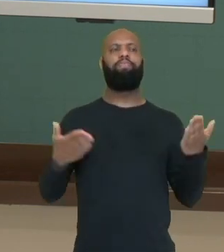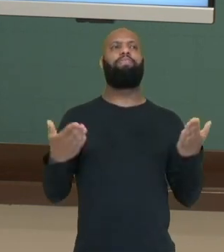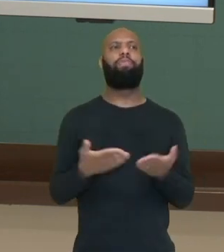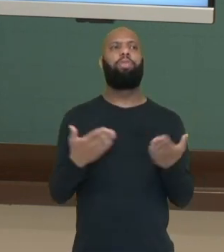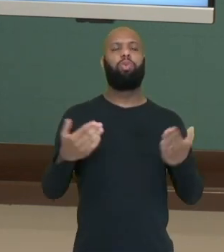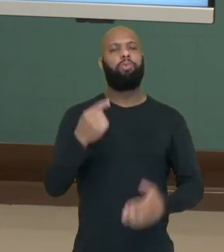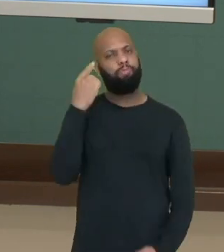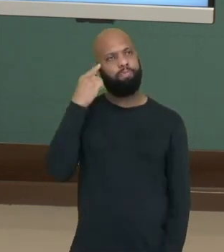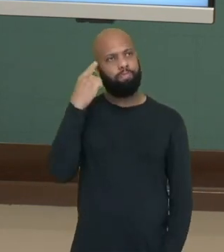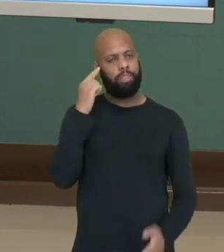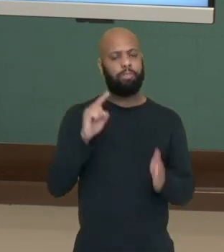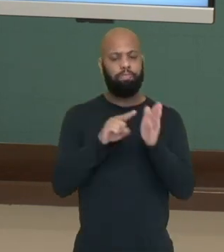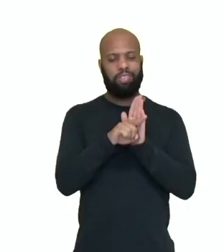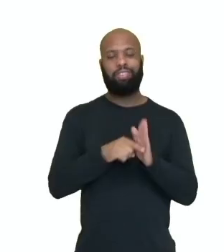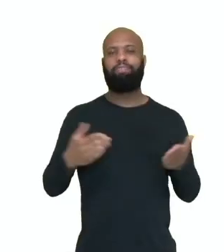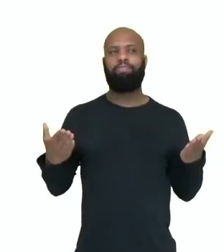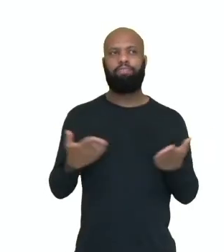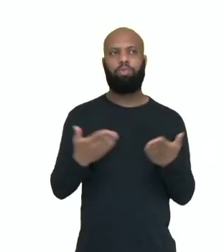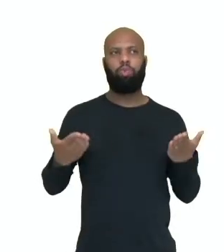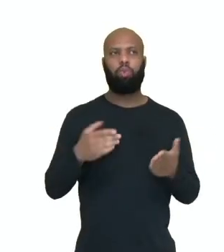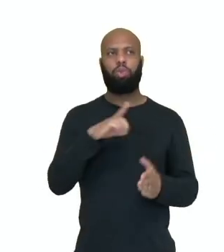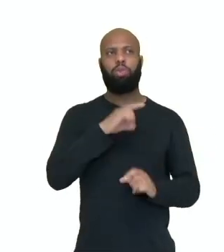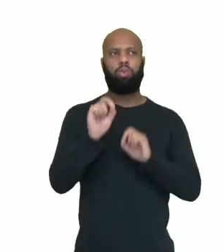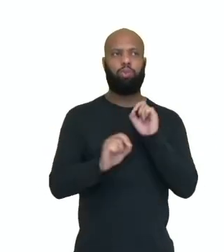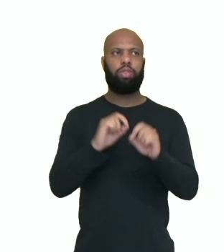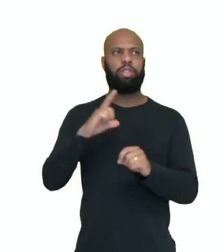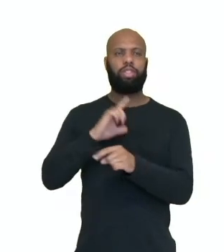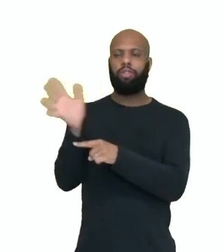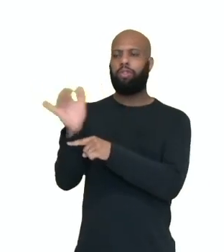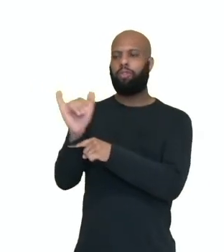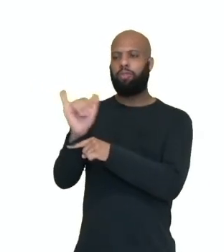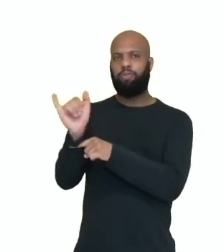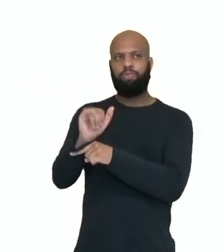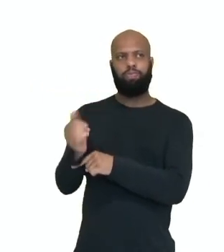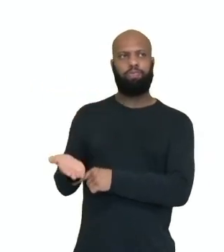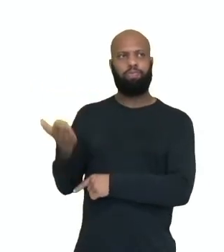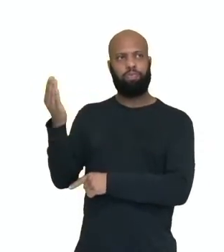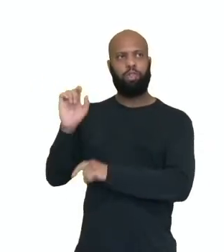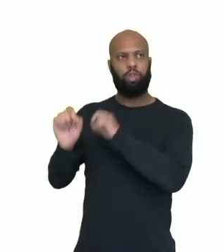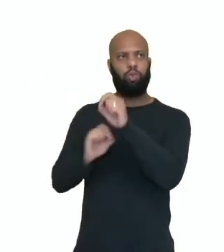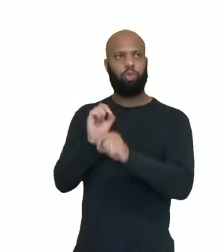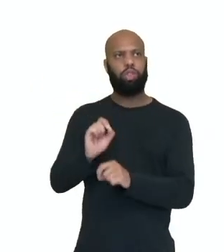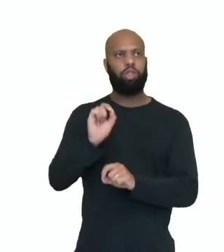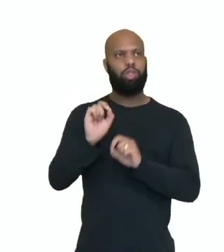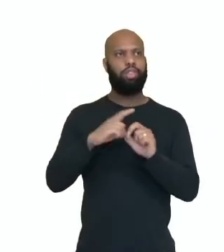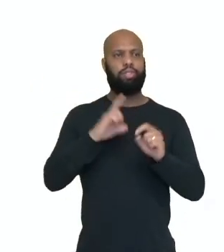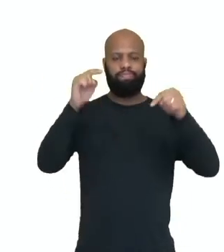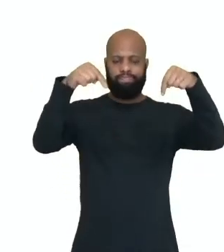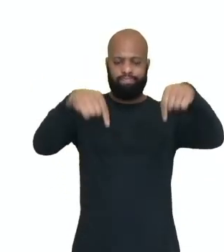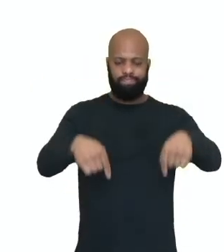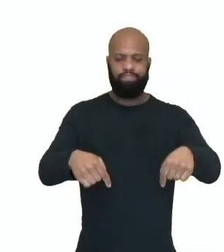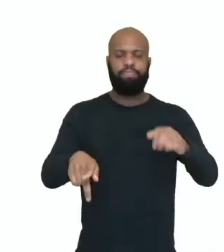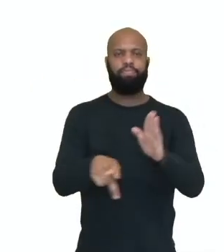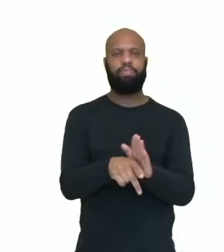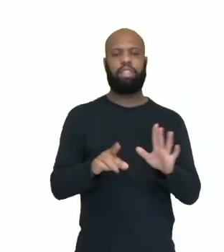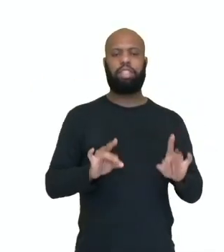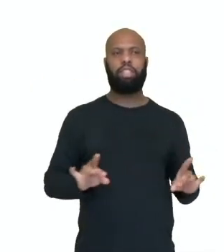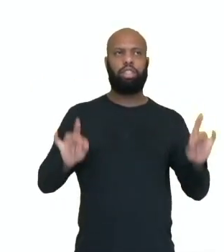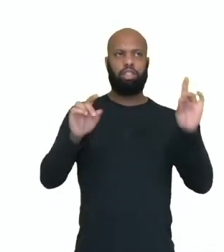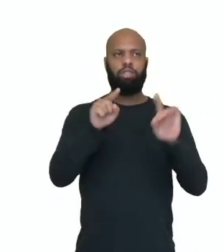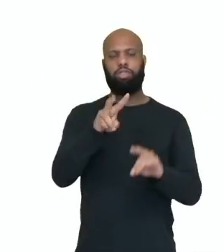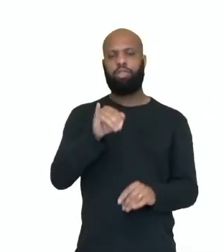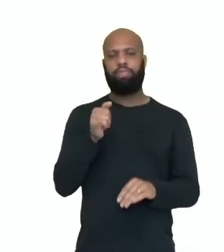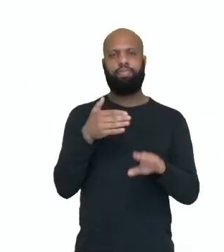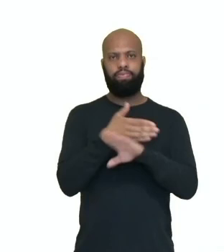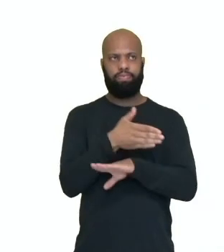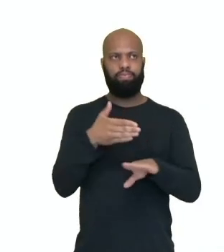Para pensar um pouquinho na aula de hoje, eu trouxe um vídeo aqui para vocês e o vídeo é sobre eletrólise aquosa de um composto iônico. Para você acessar